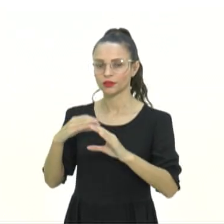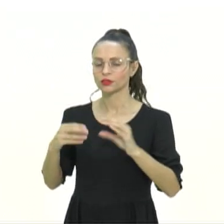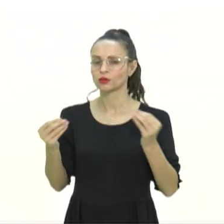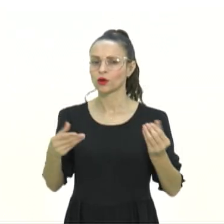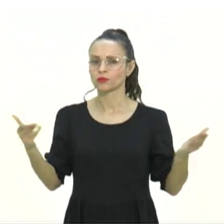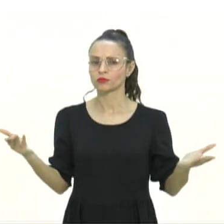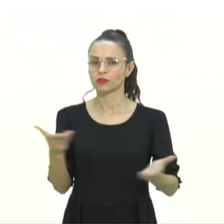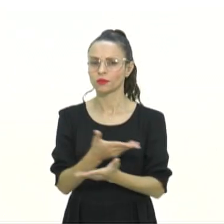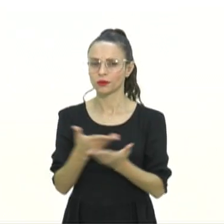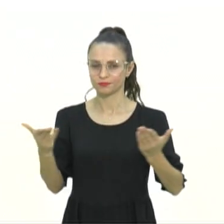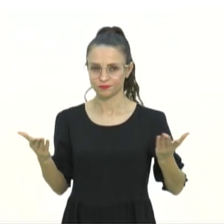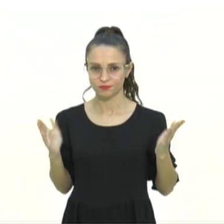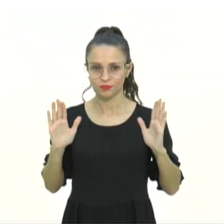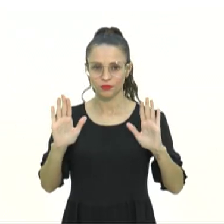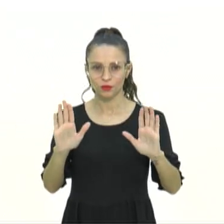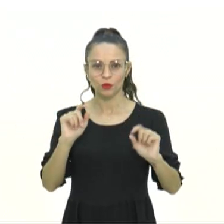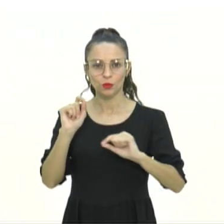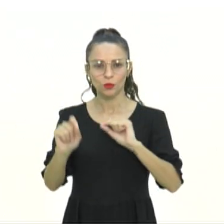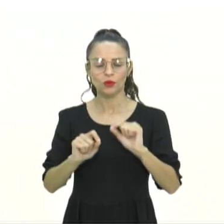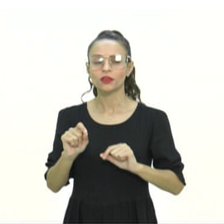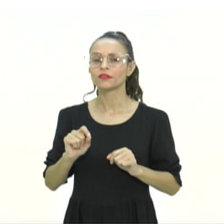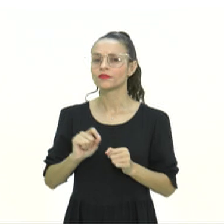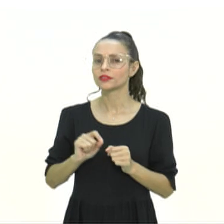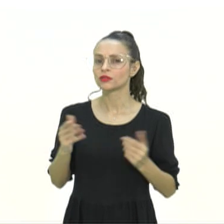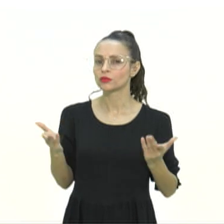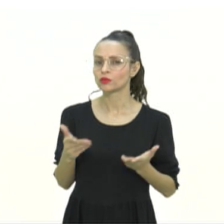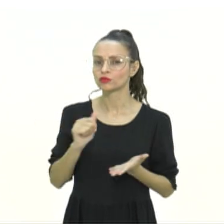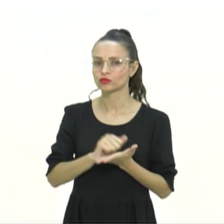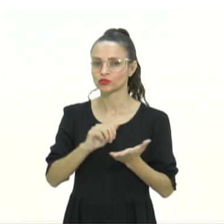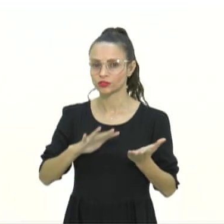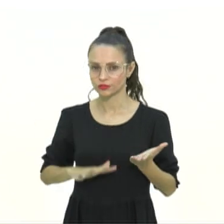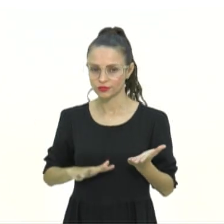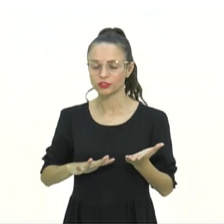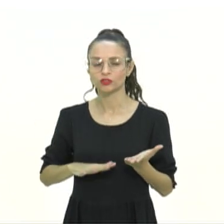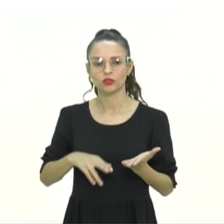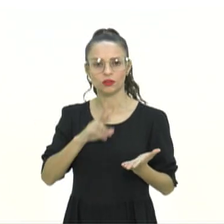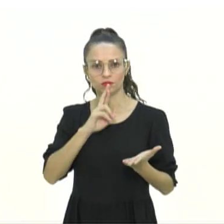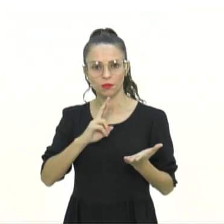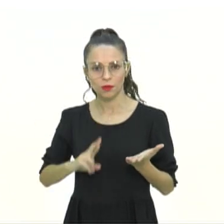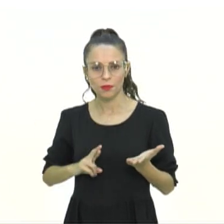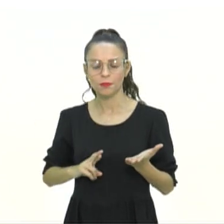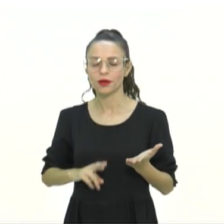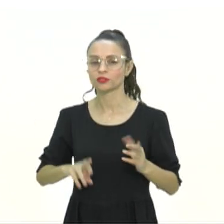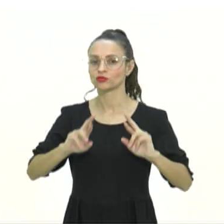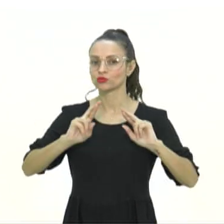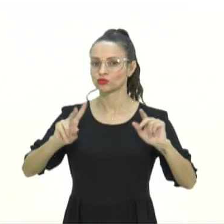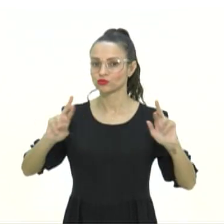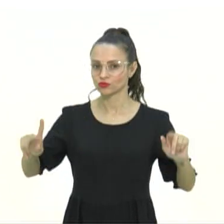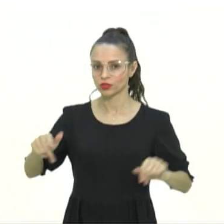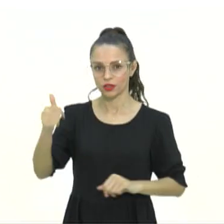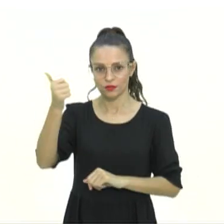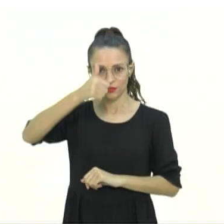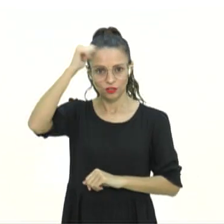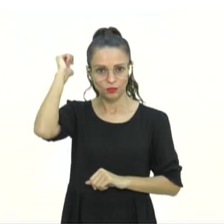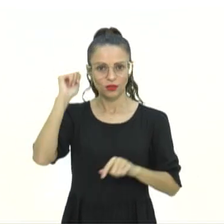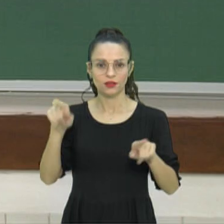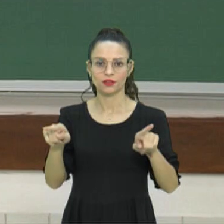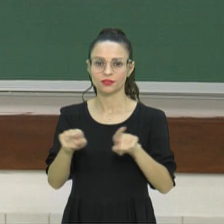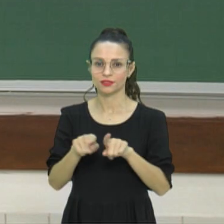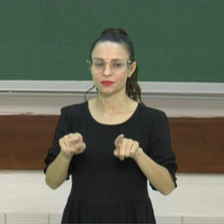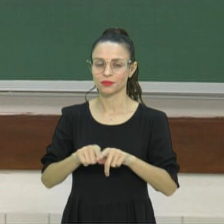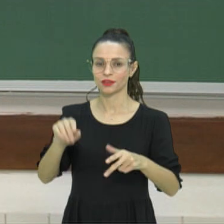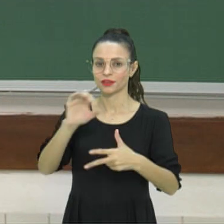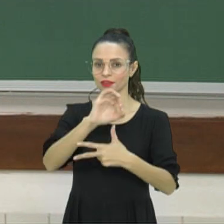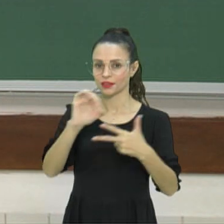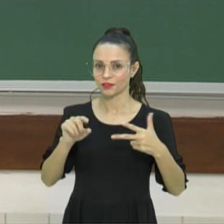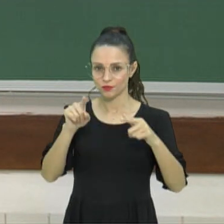vamos utilizar é a resolução de exercícios propostos em diferentes vestibulares e no Enem. Então,